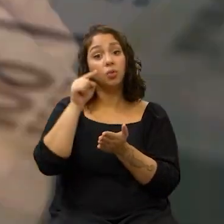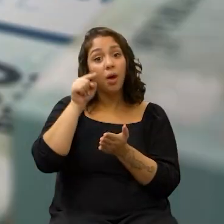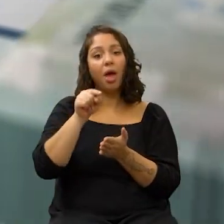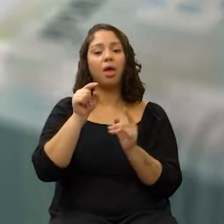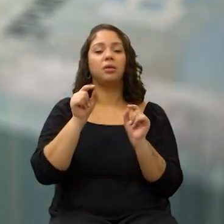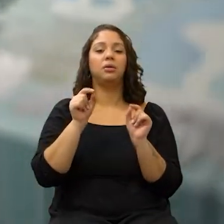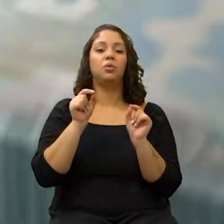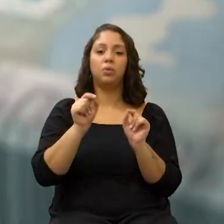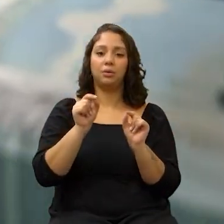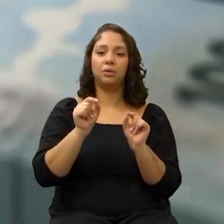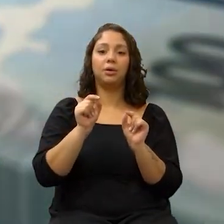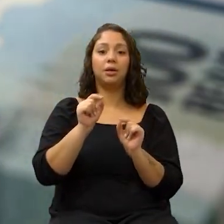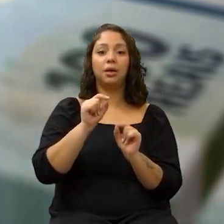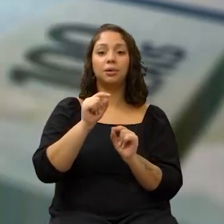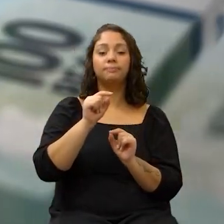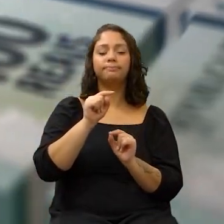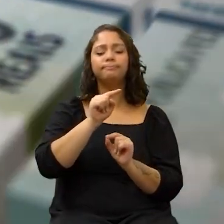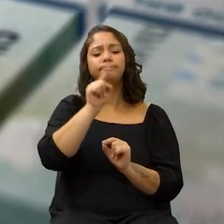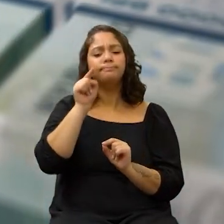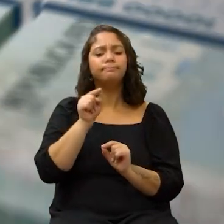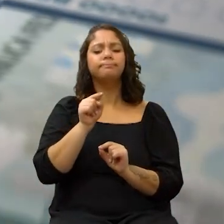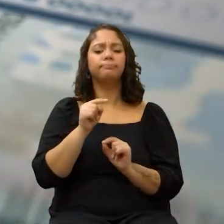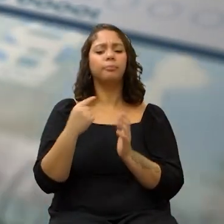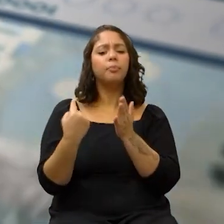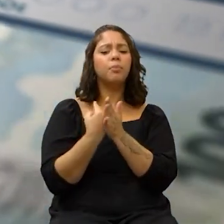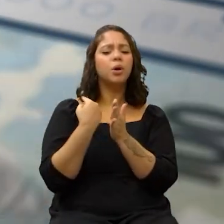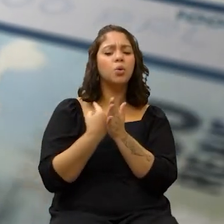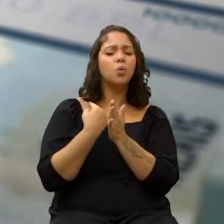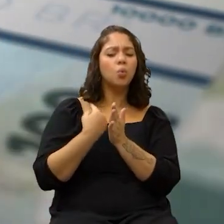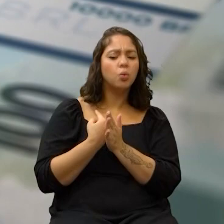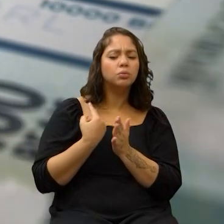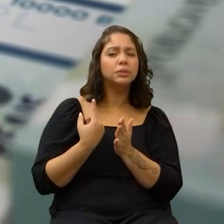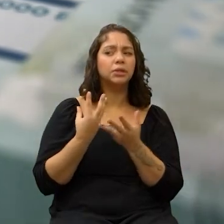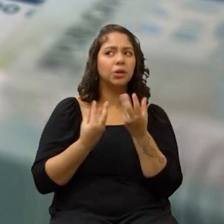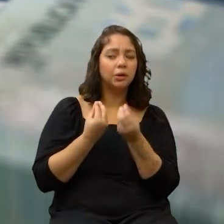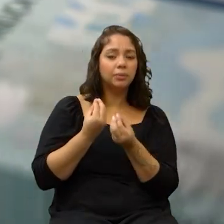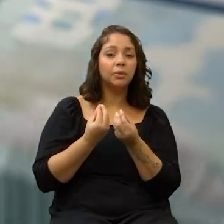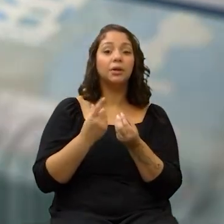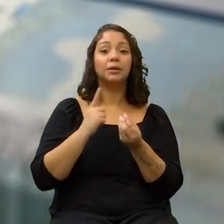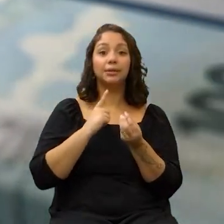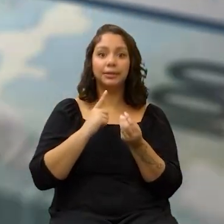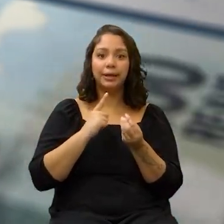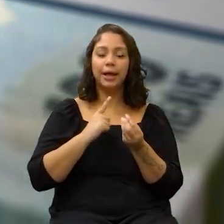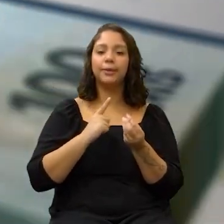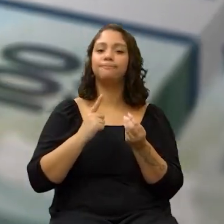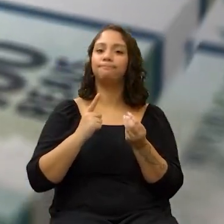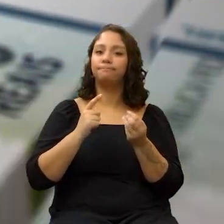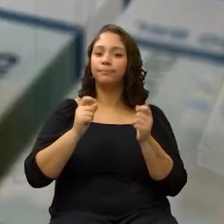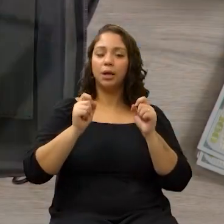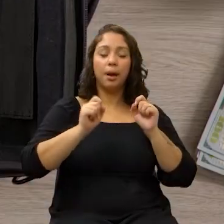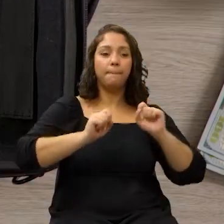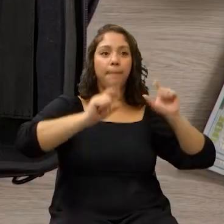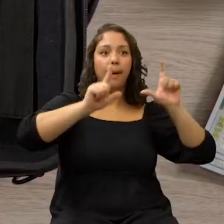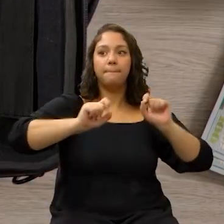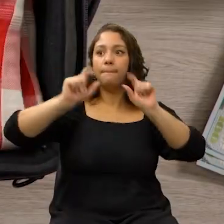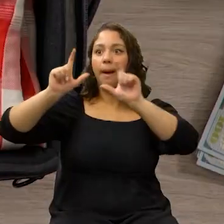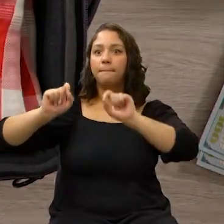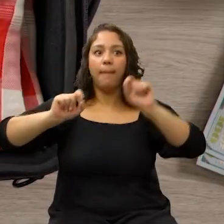esse, a pessoa se conscientizar de que ela está sendo bombardeada por um volume descomunal de